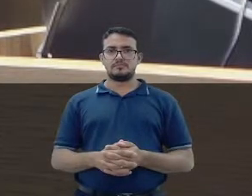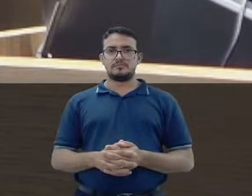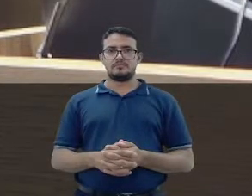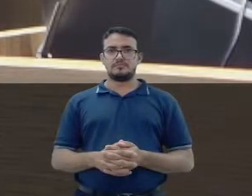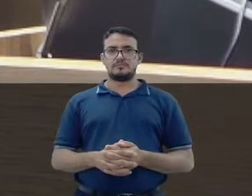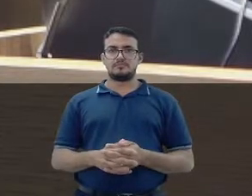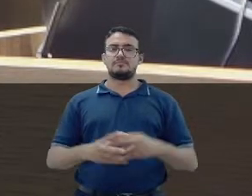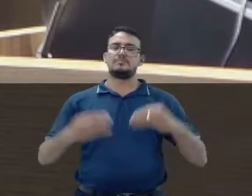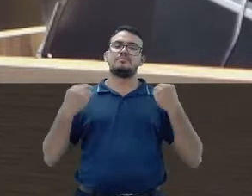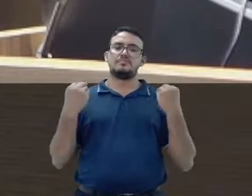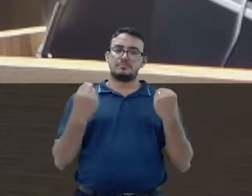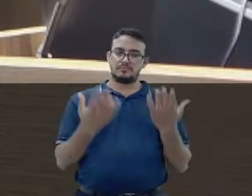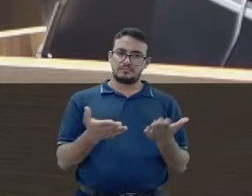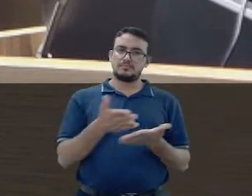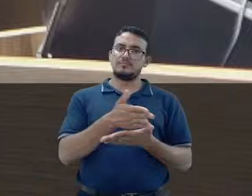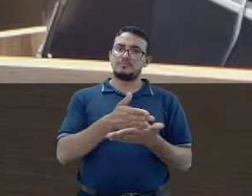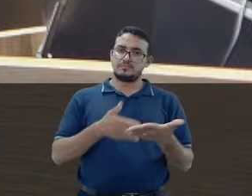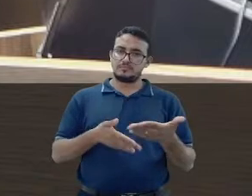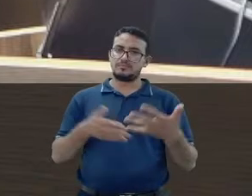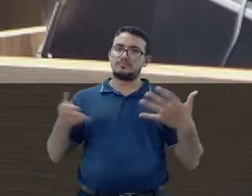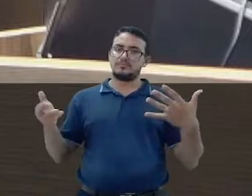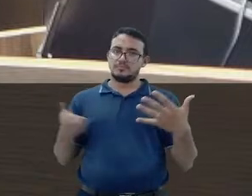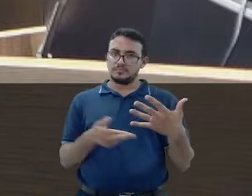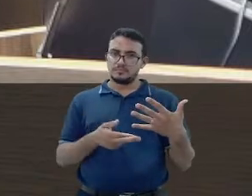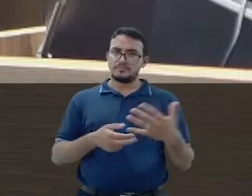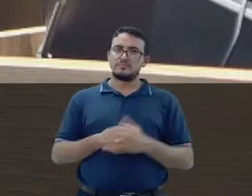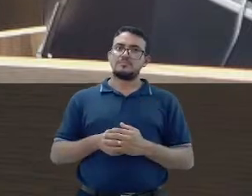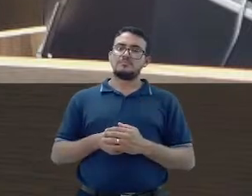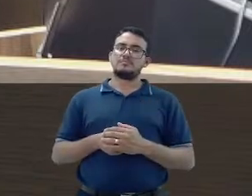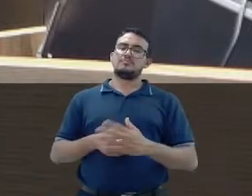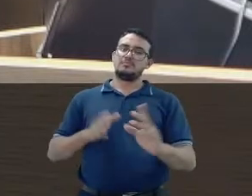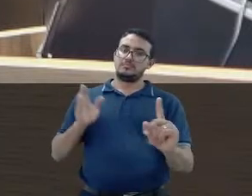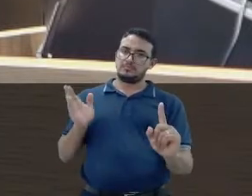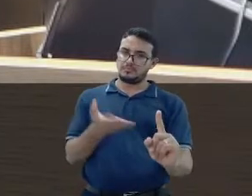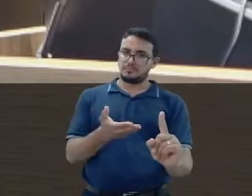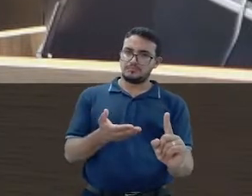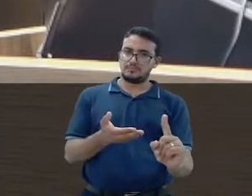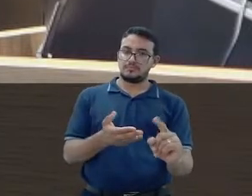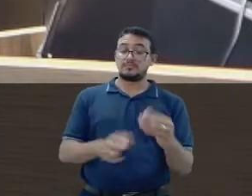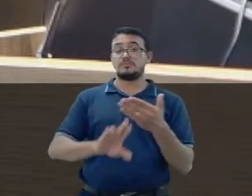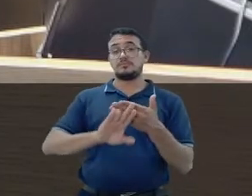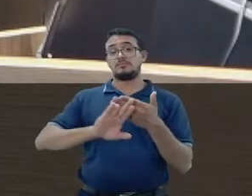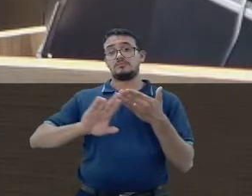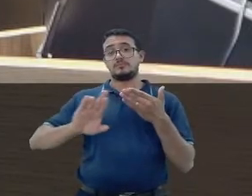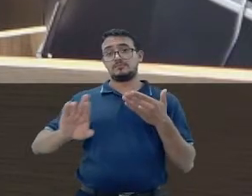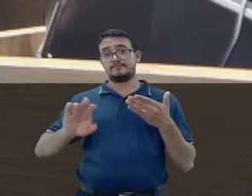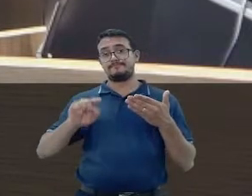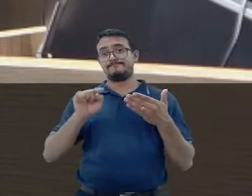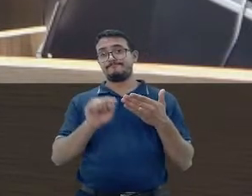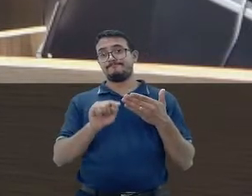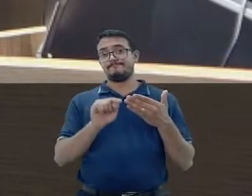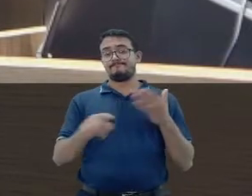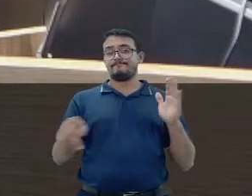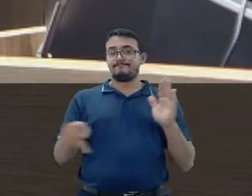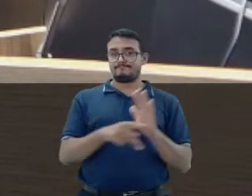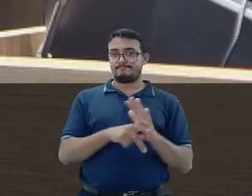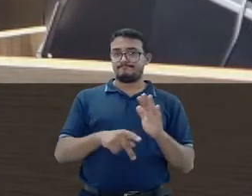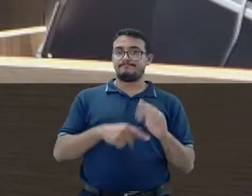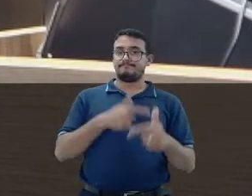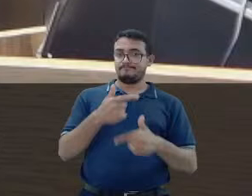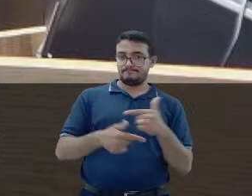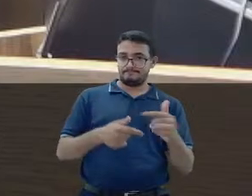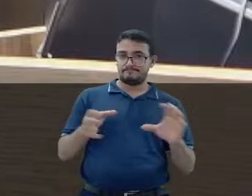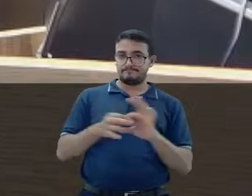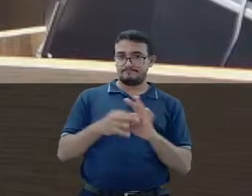Dou parcial provimento ao recurso dos reclamados para afastar a natureza ocupacional do transtorno psiquiátrico apresentado